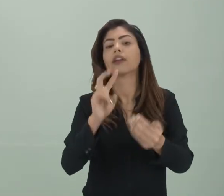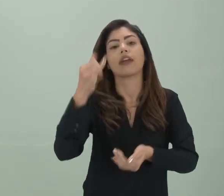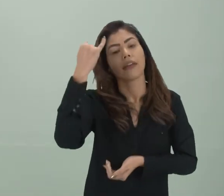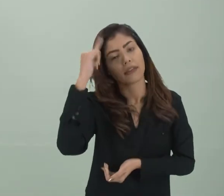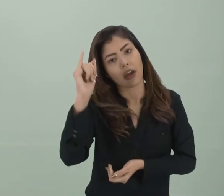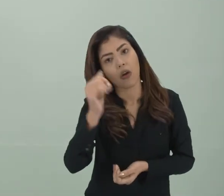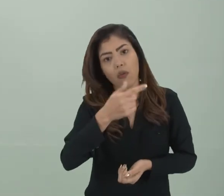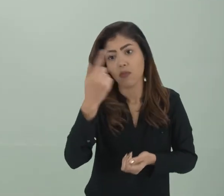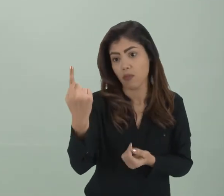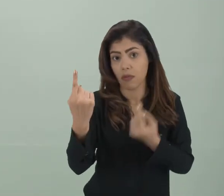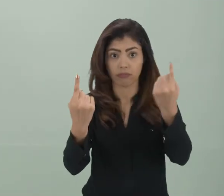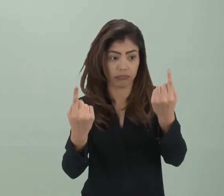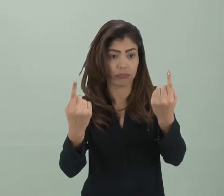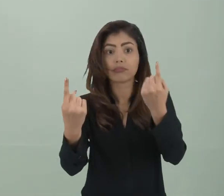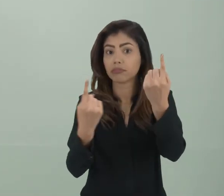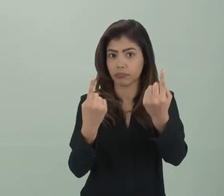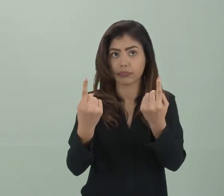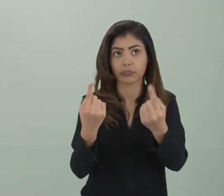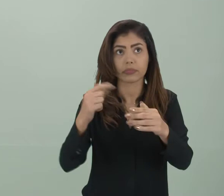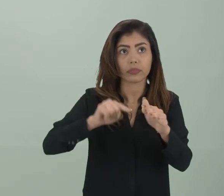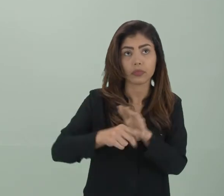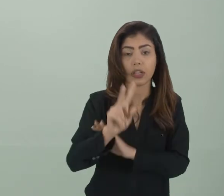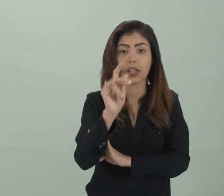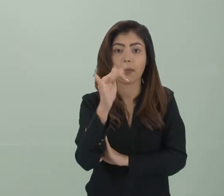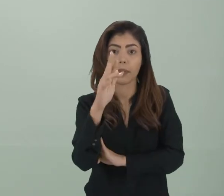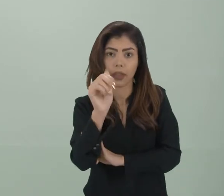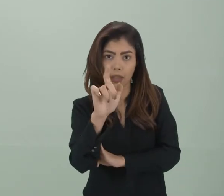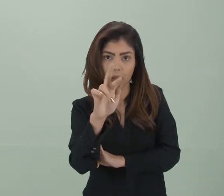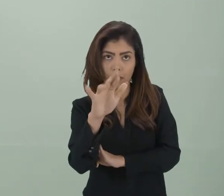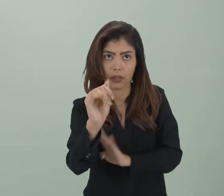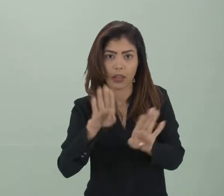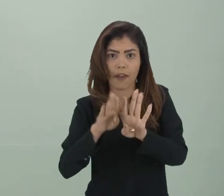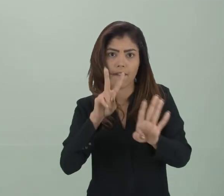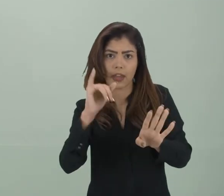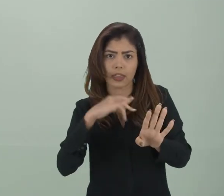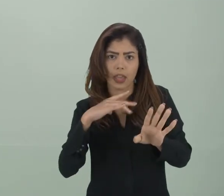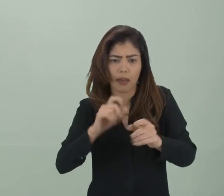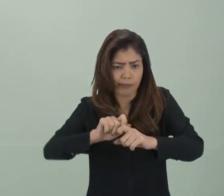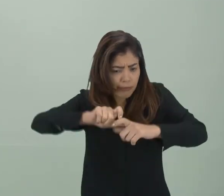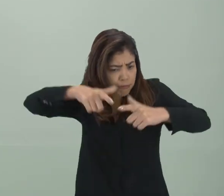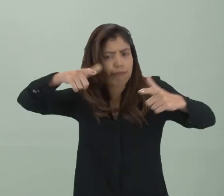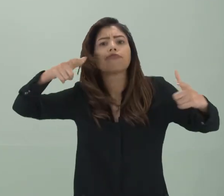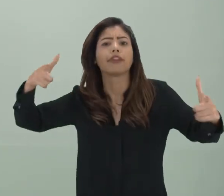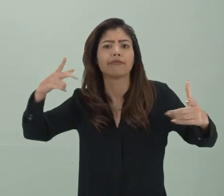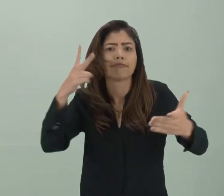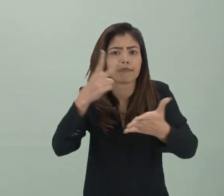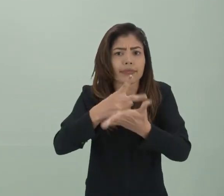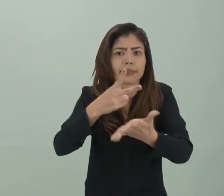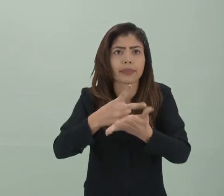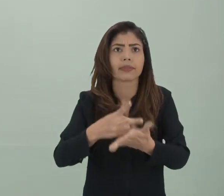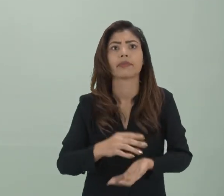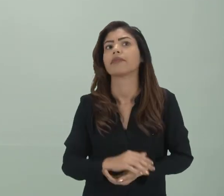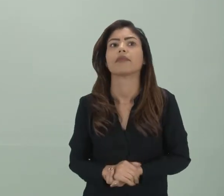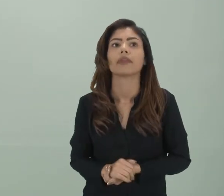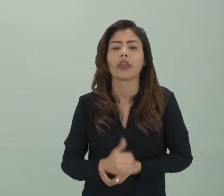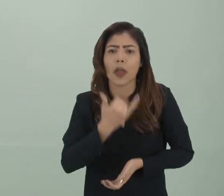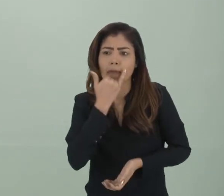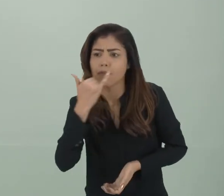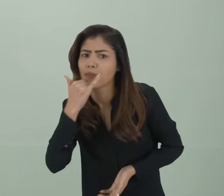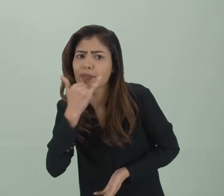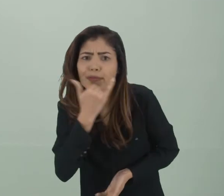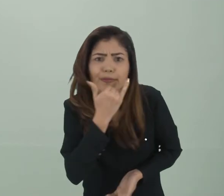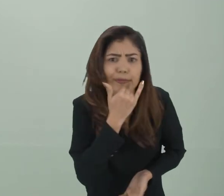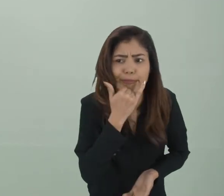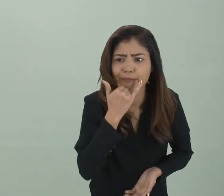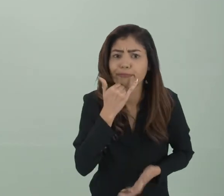de comparar uma coisa como outra. Dentro da hipérbole, vamos ter a ideia de grandeza, né? Dentro da frase diz, pedi